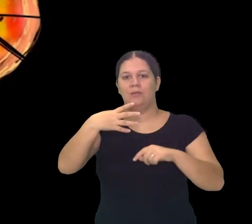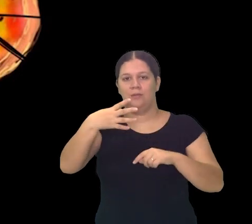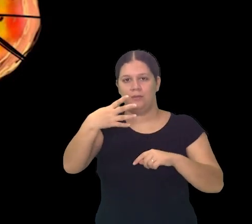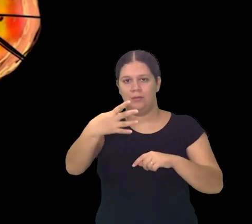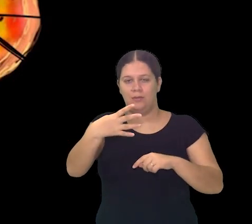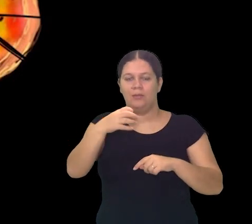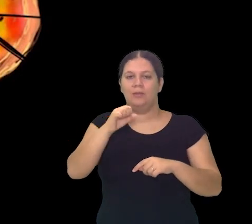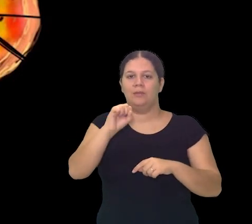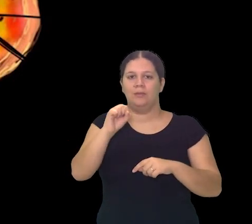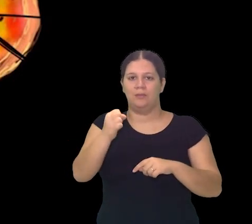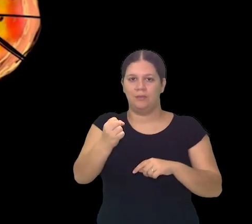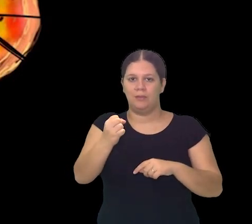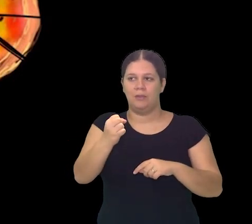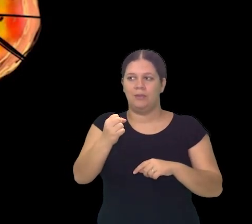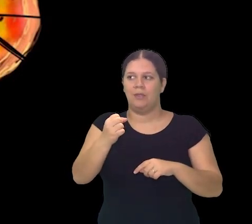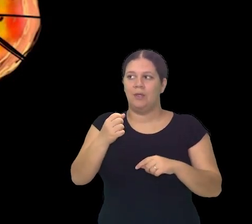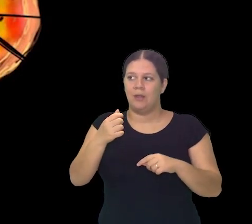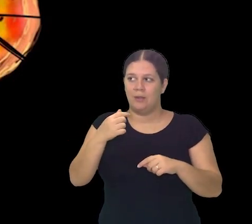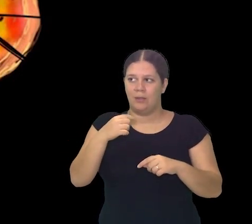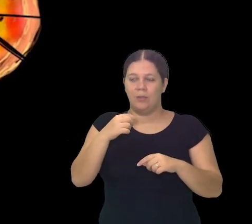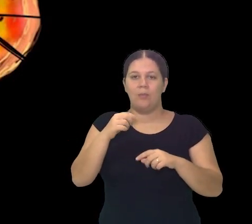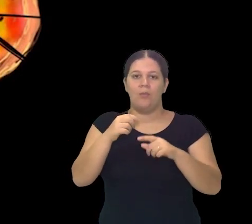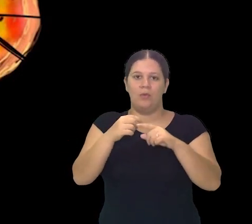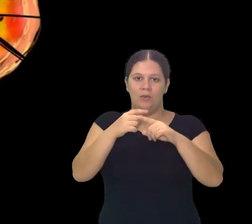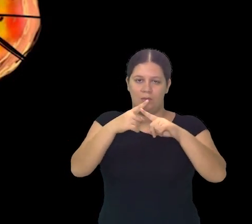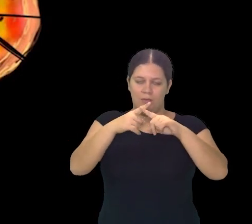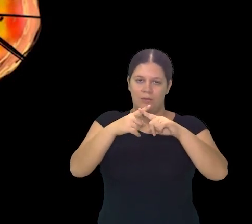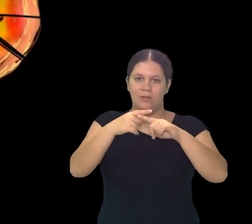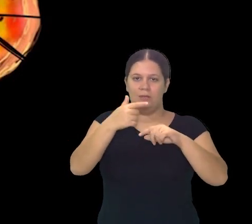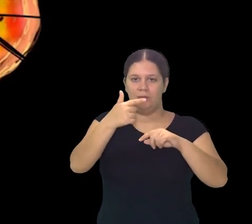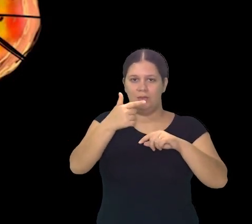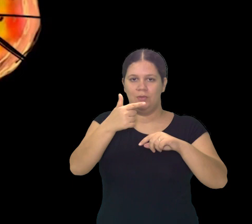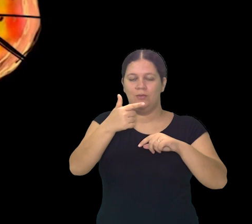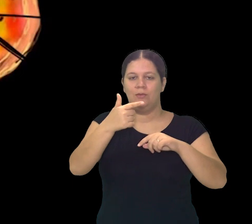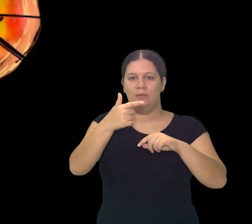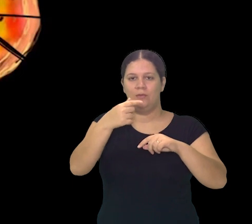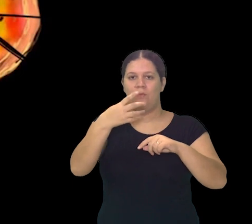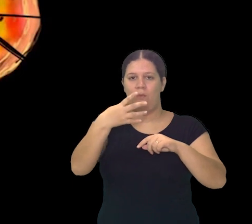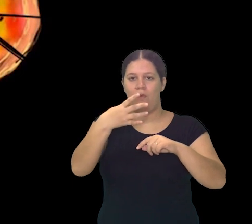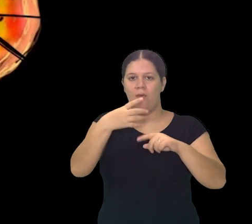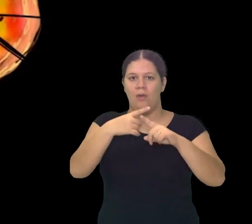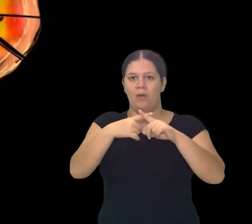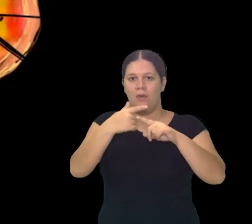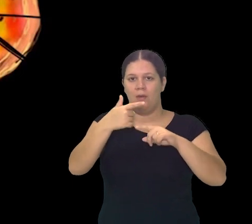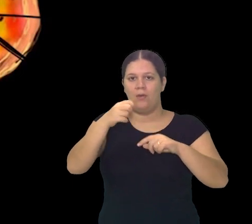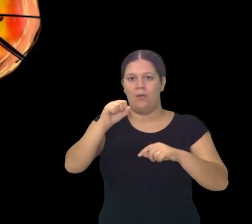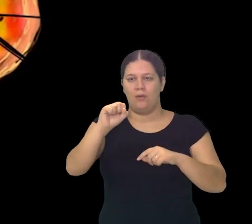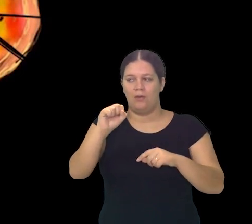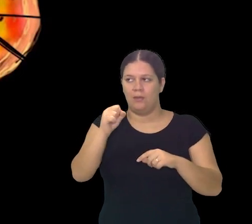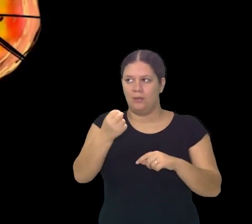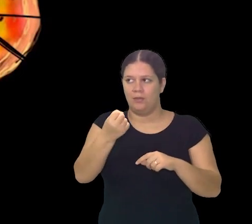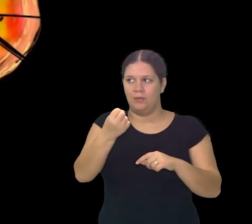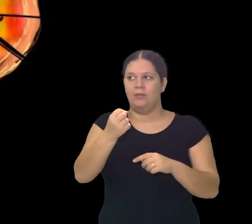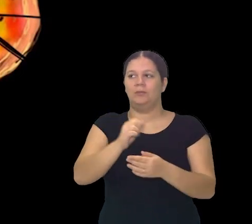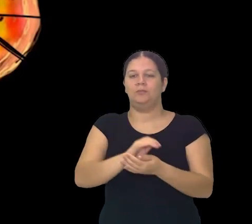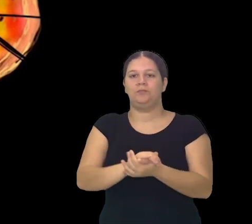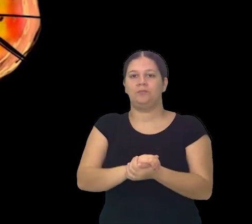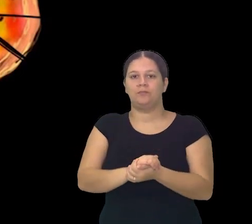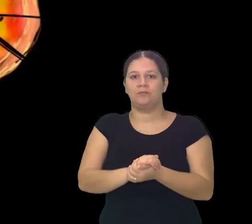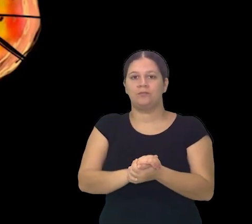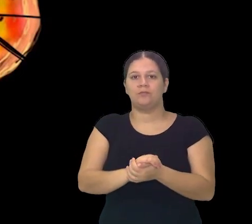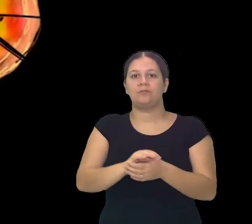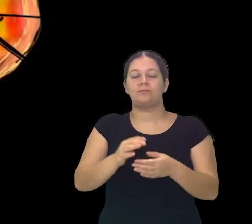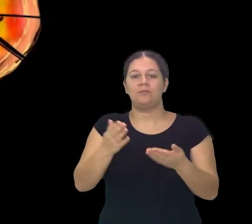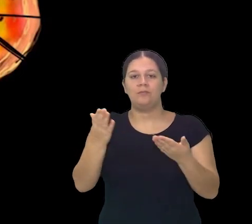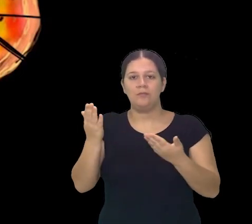cortei cada pedaço e transformei em mais 2 pedaços. Portanto, obtive 2 vezes mais pedaços. Agora dá para comer 2 vezes